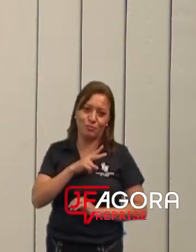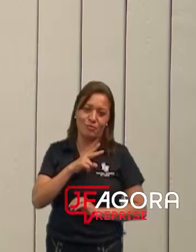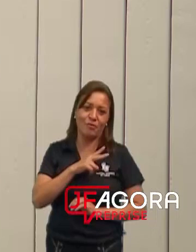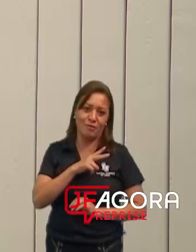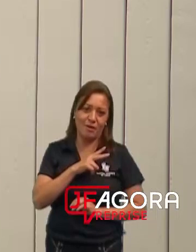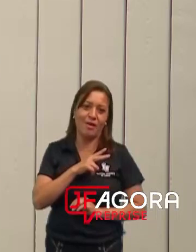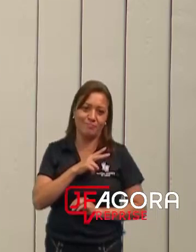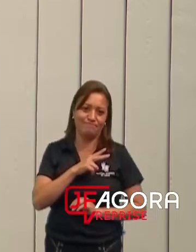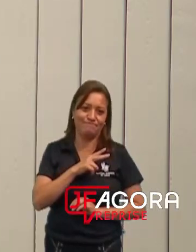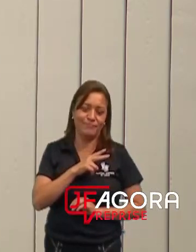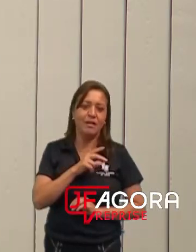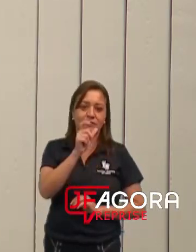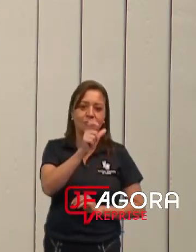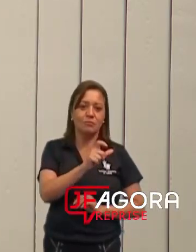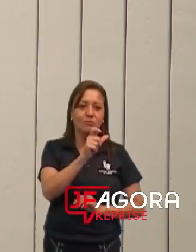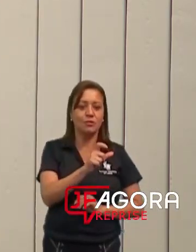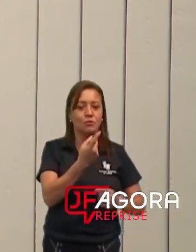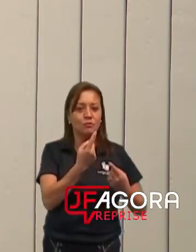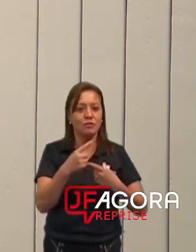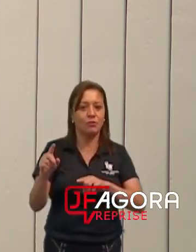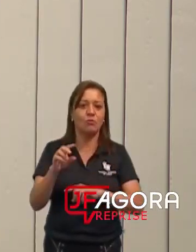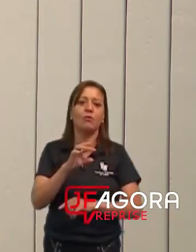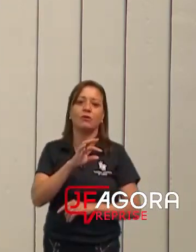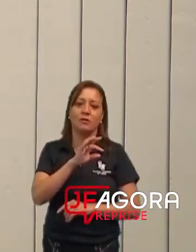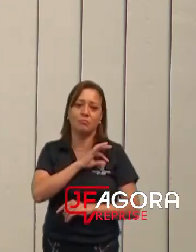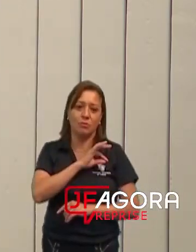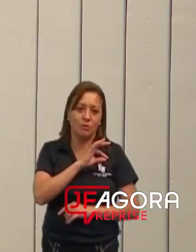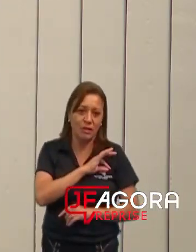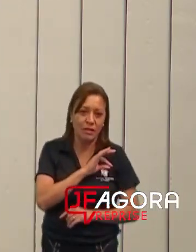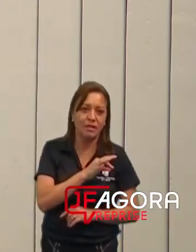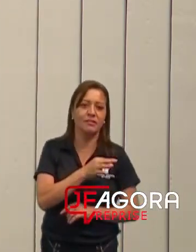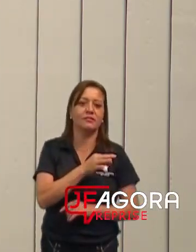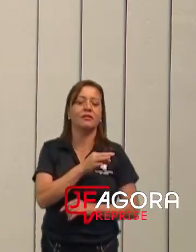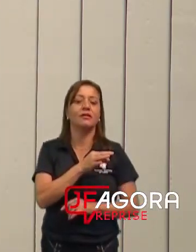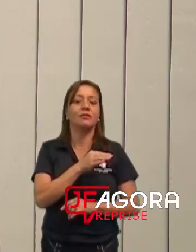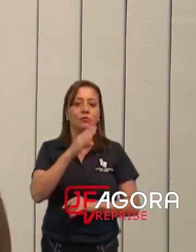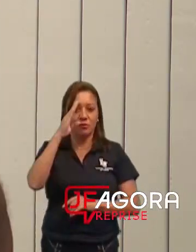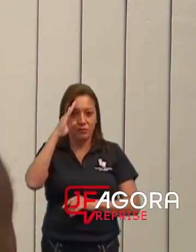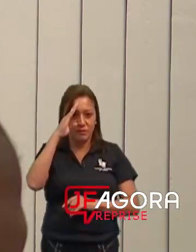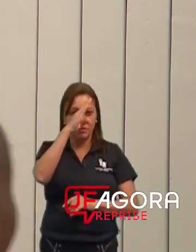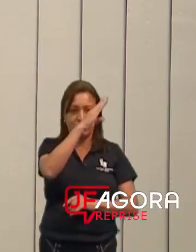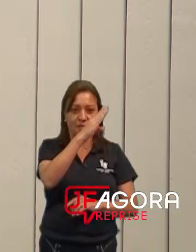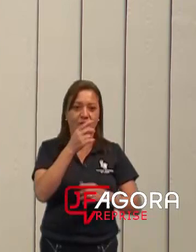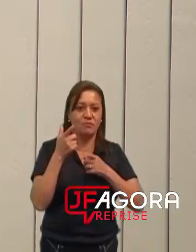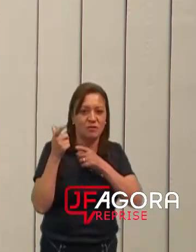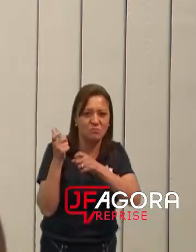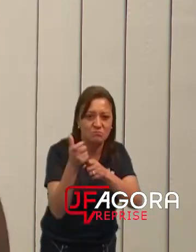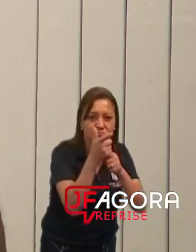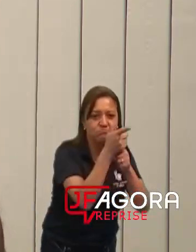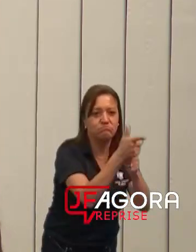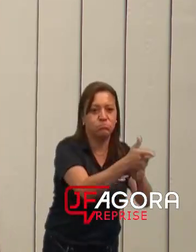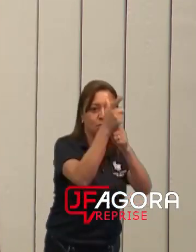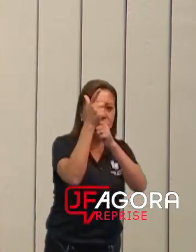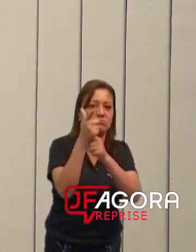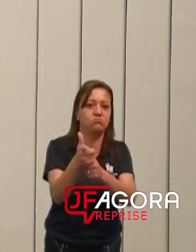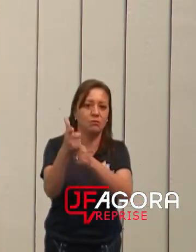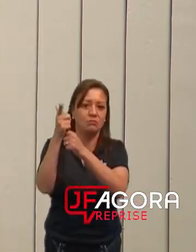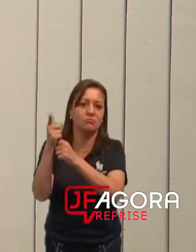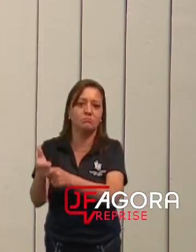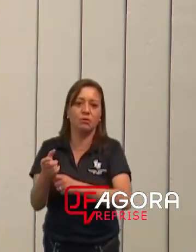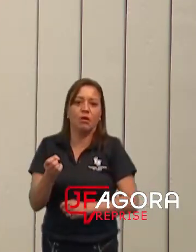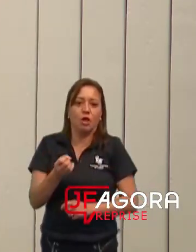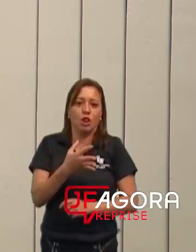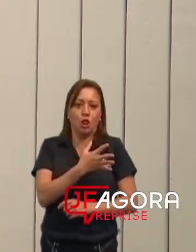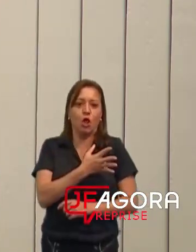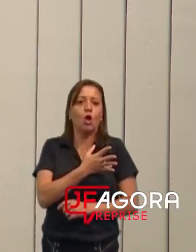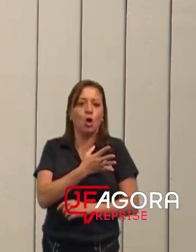enfrentam, muitas vezes, a polícia atirando com .50, com fuzil AR-15 de última geração